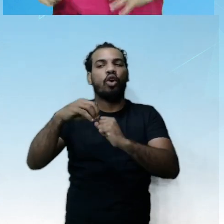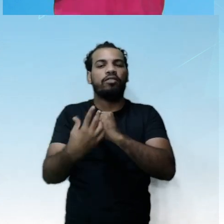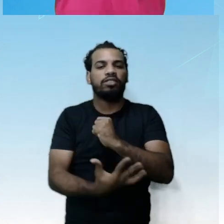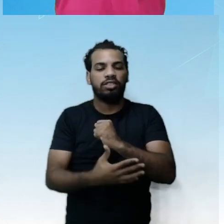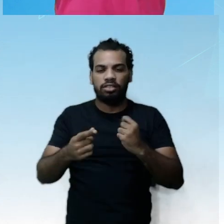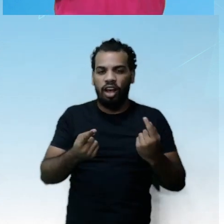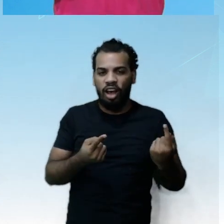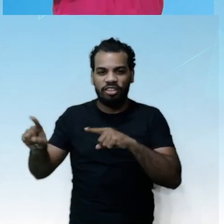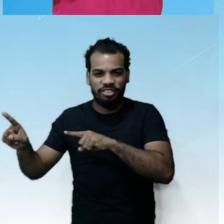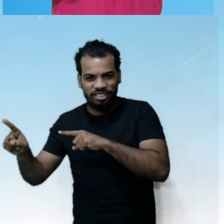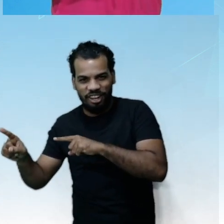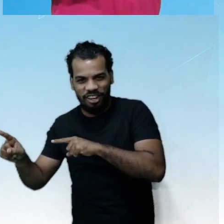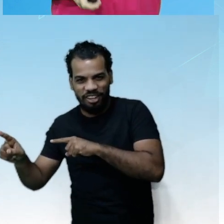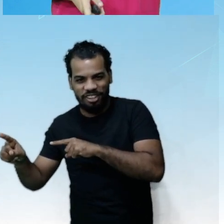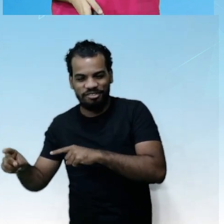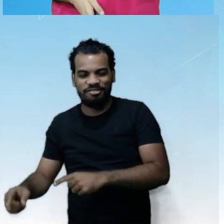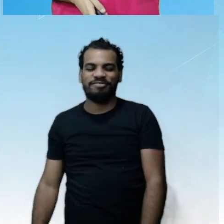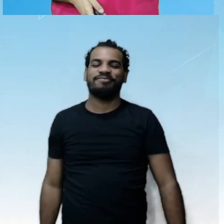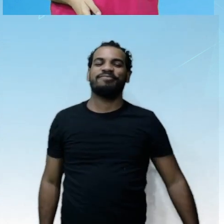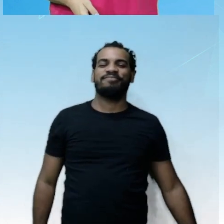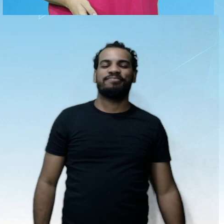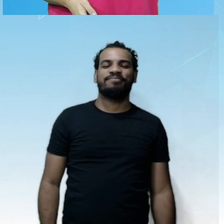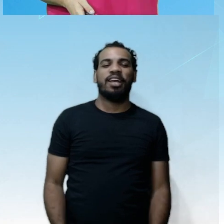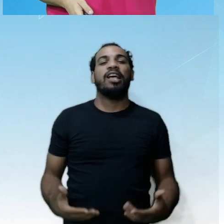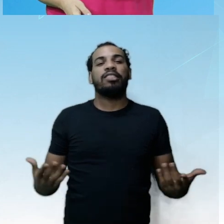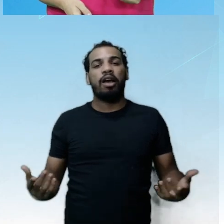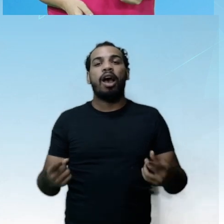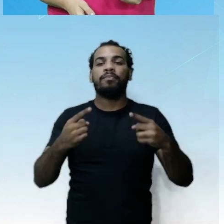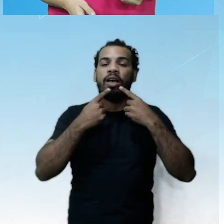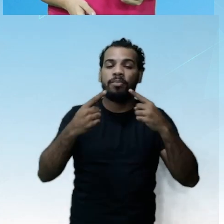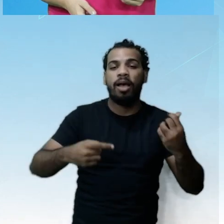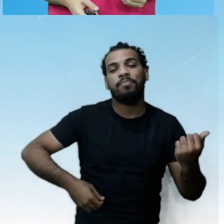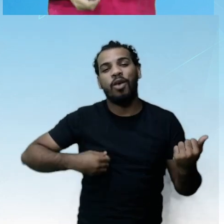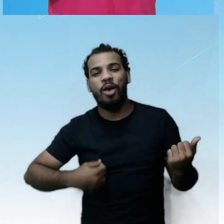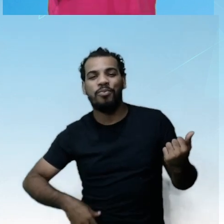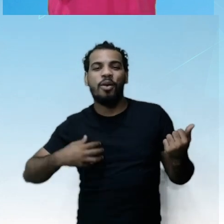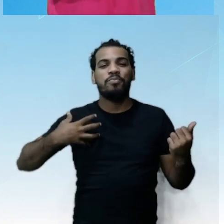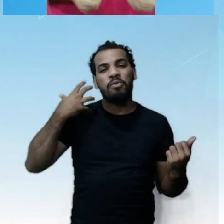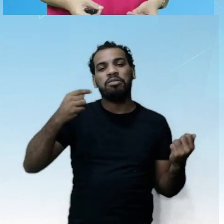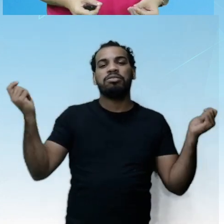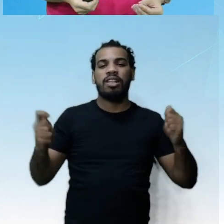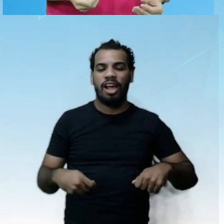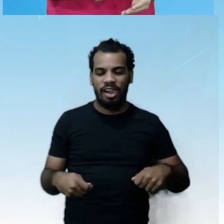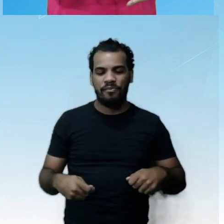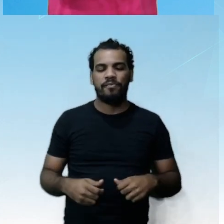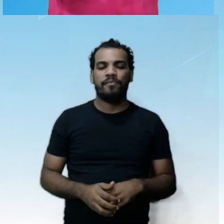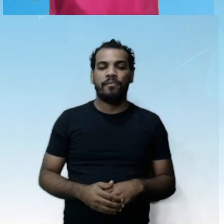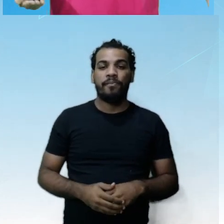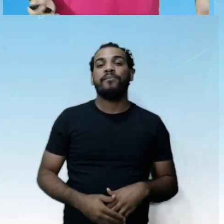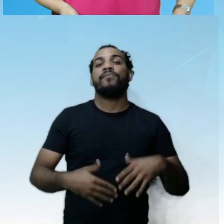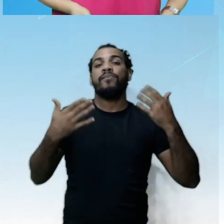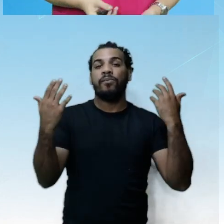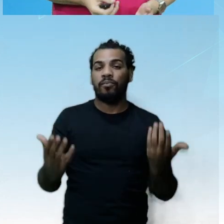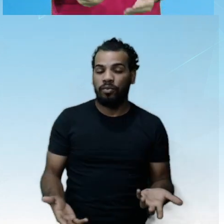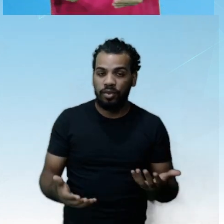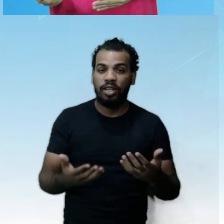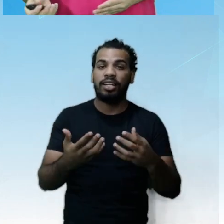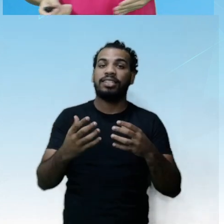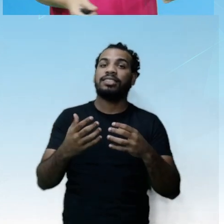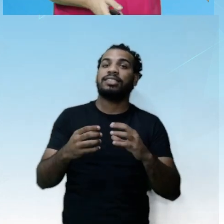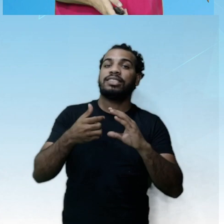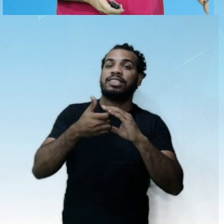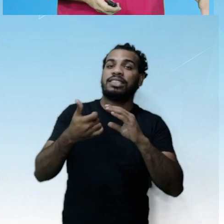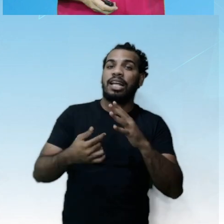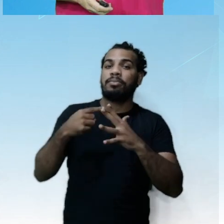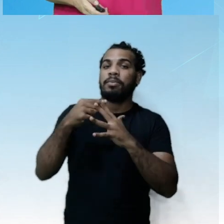está utilizando a estrutura de uma música. É por isso que ela é híbrida. A palavra híbrido, ela apresenta características de